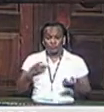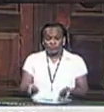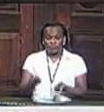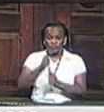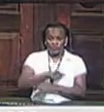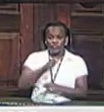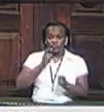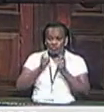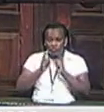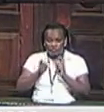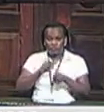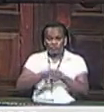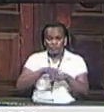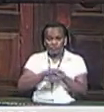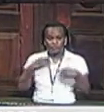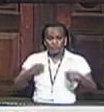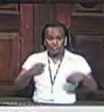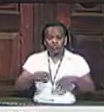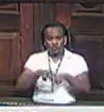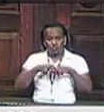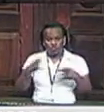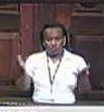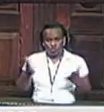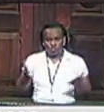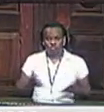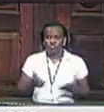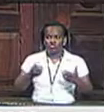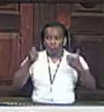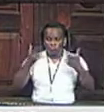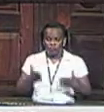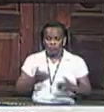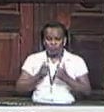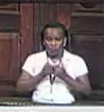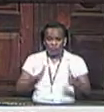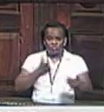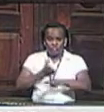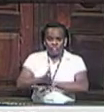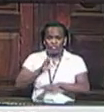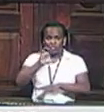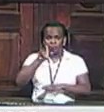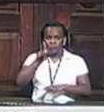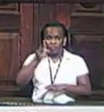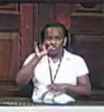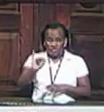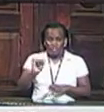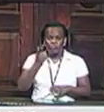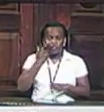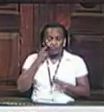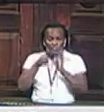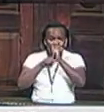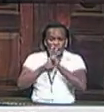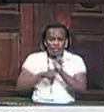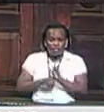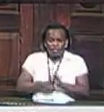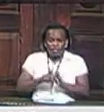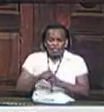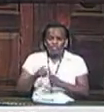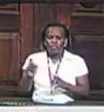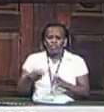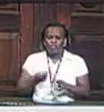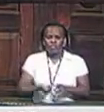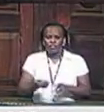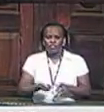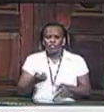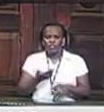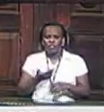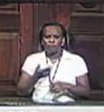esse debate. E por isso, hoje, estamos dando entrada em uma CPI para apurar as isenções fiscais e